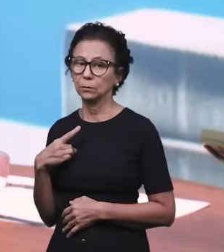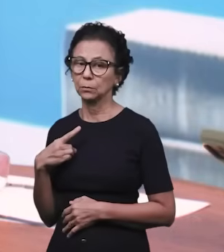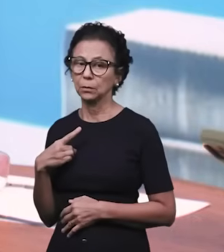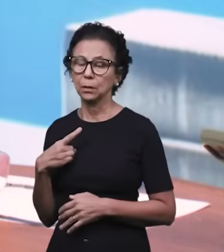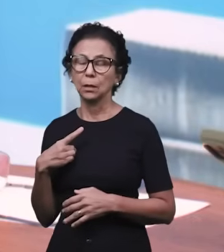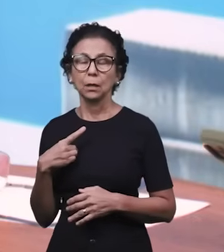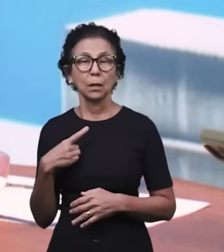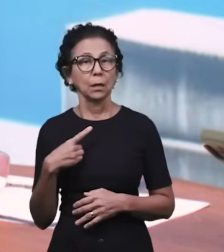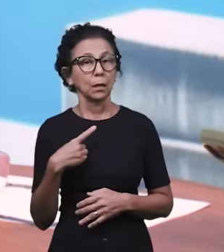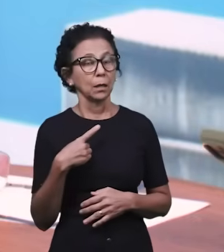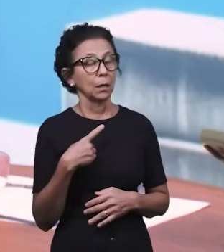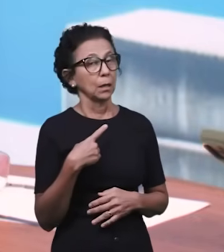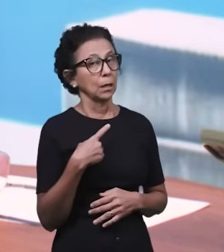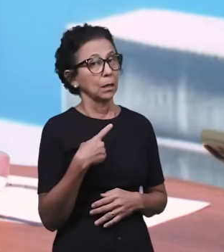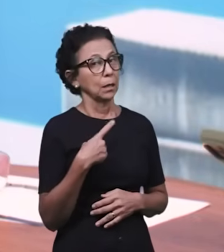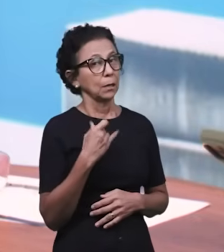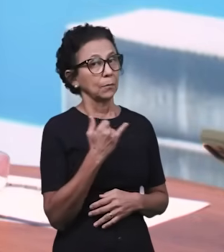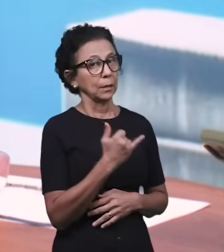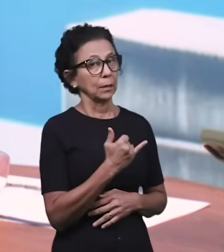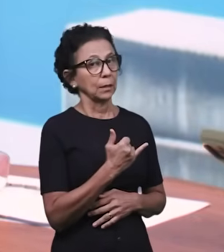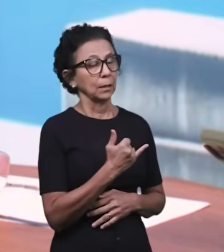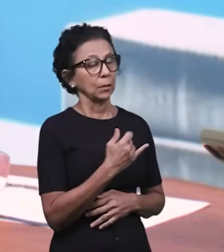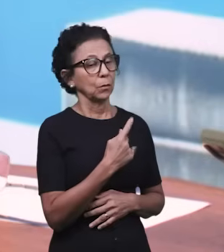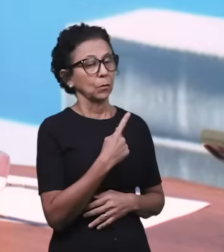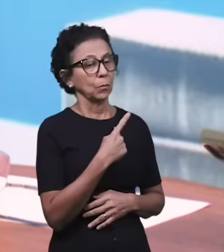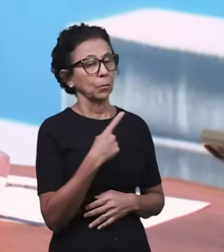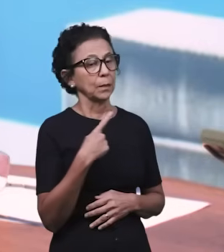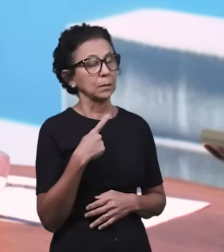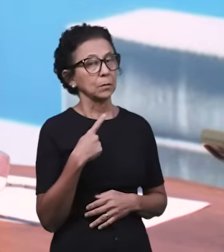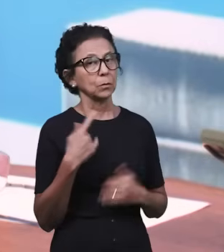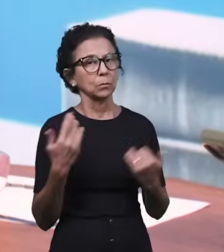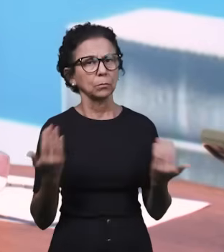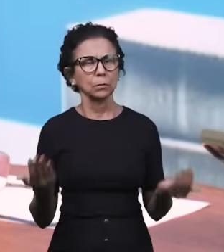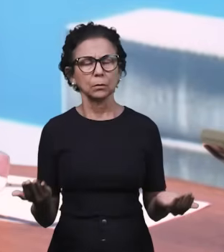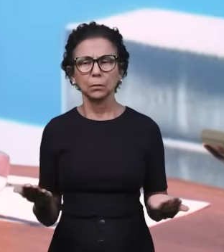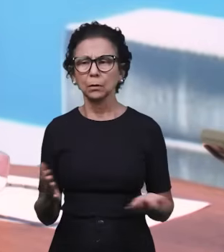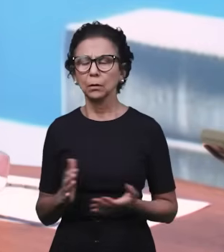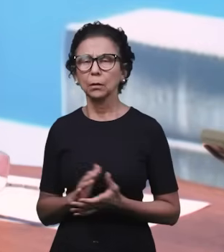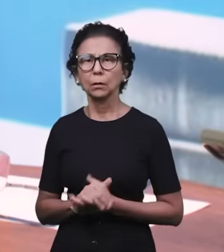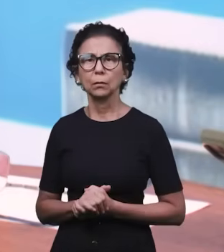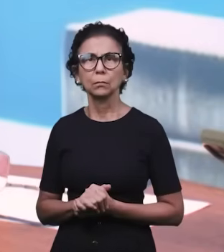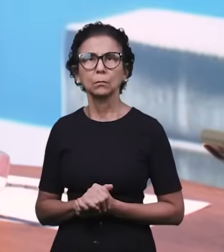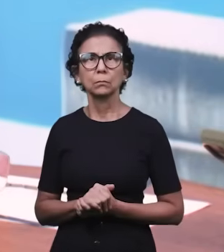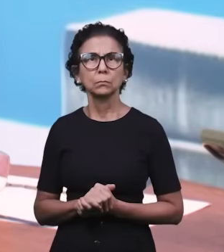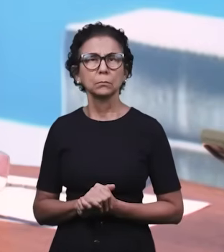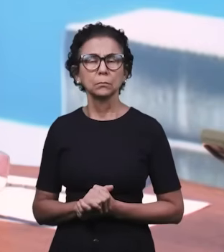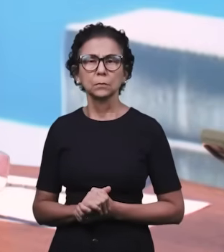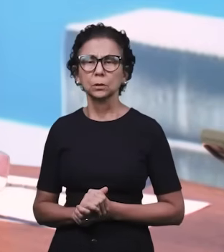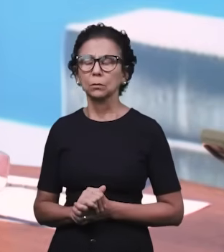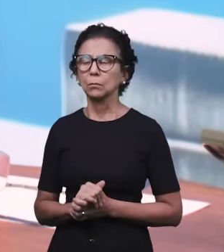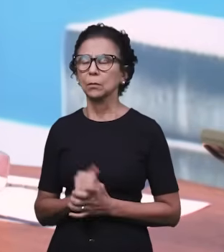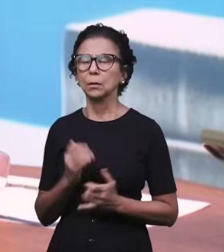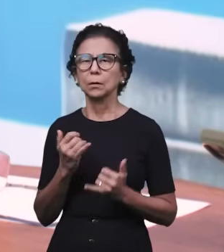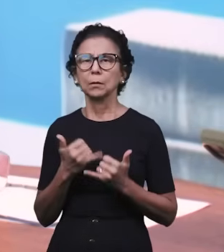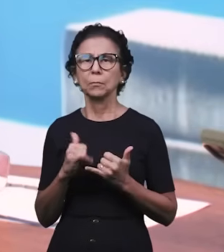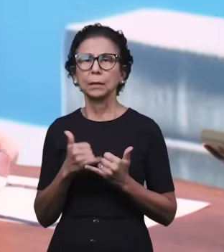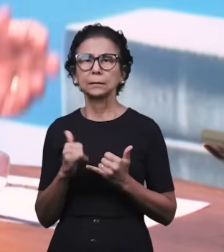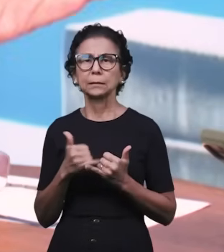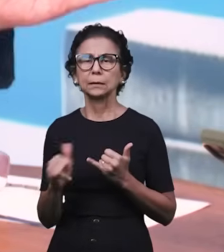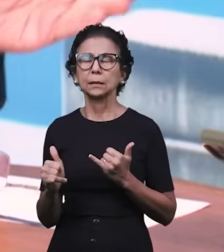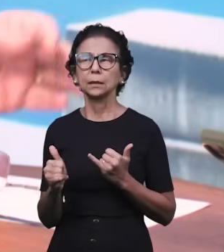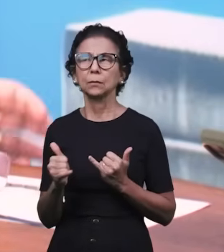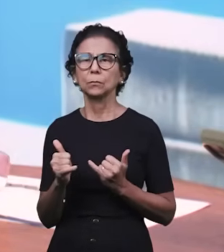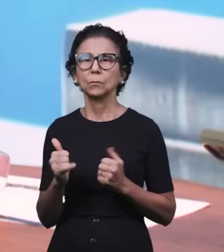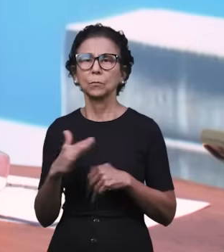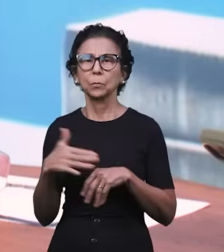querendo fazer isso, transformando ali o pastor e os diáconos em um psicólogo, um psiquiatra. E aí eu